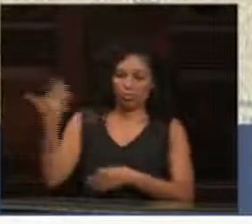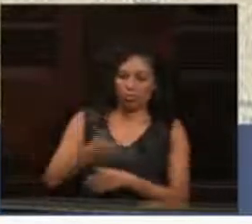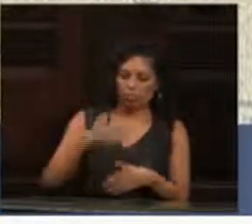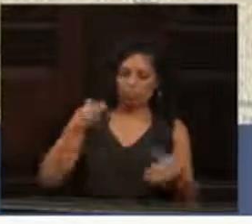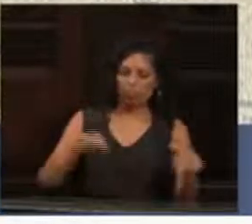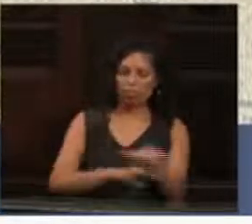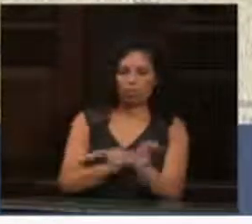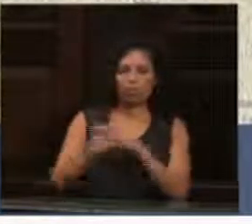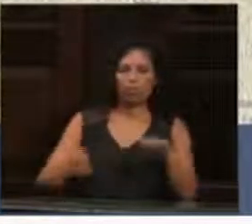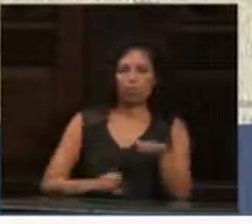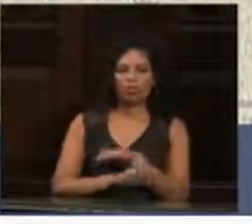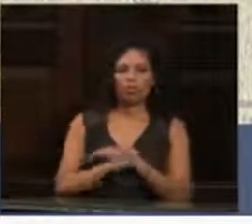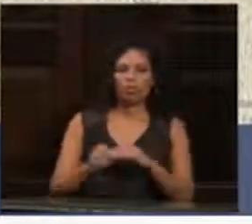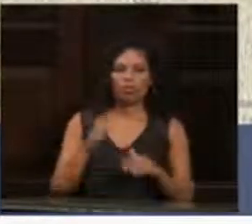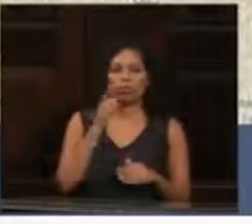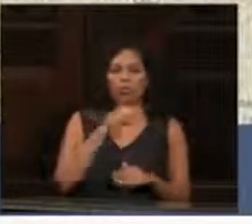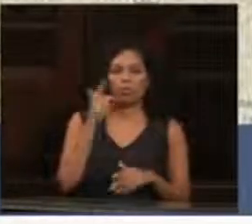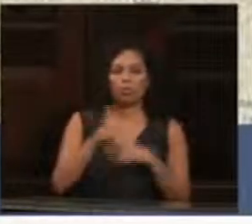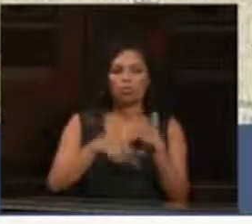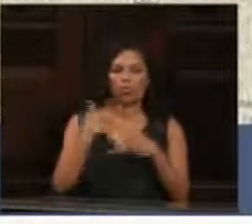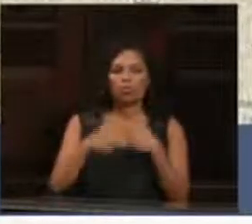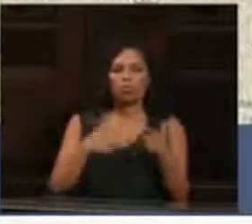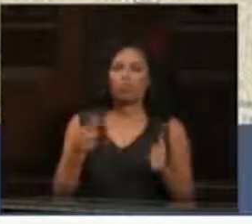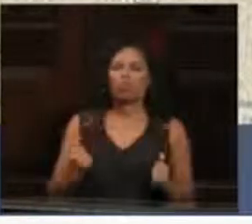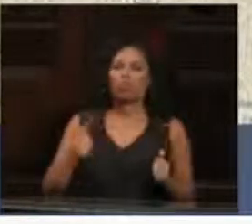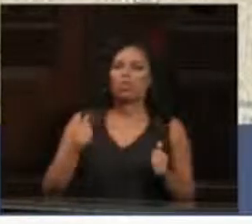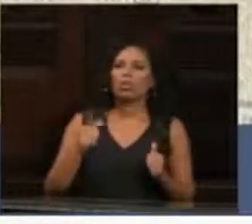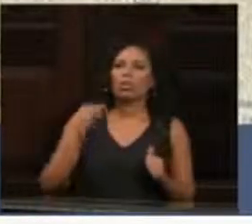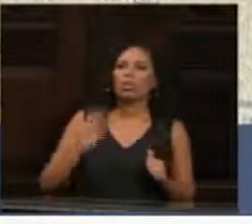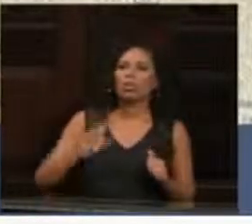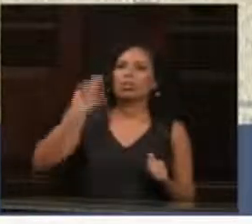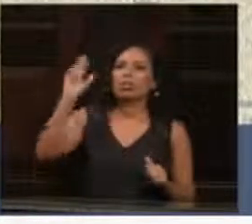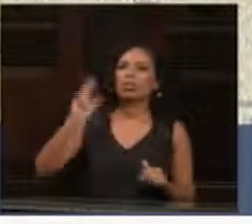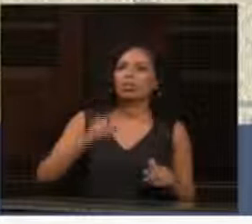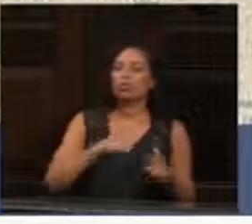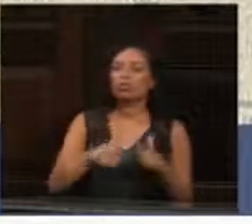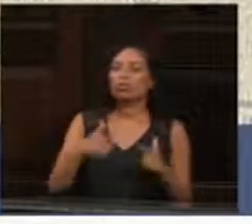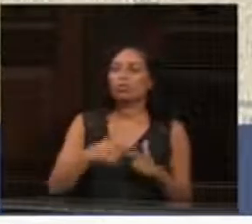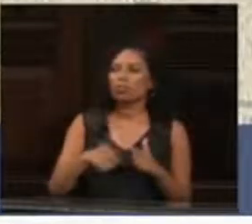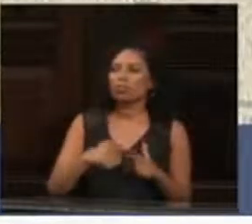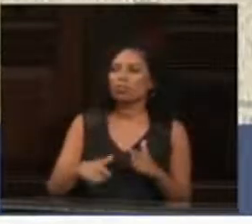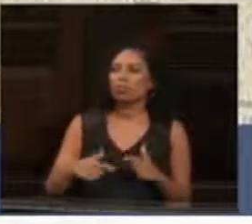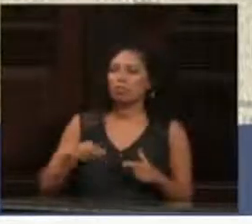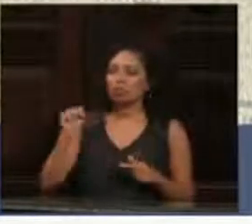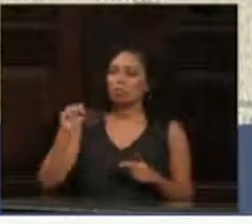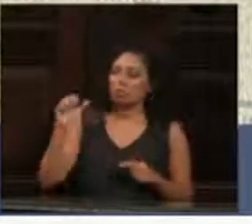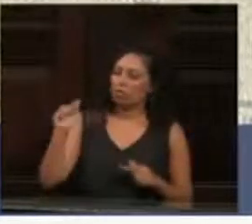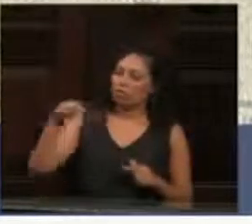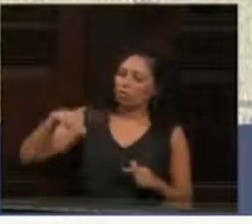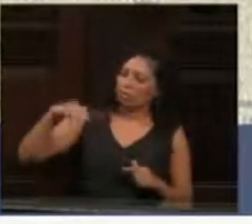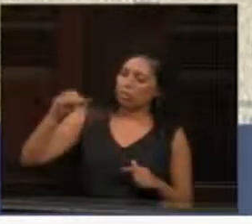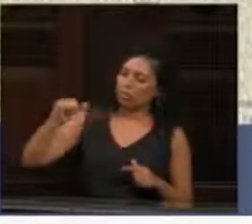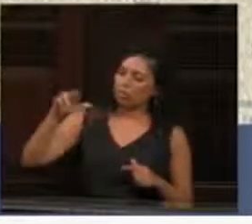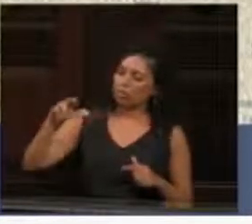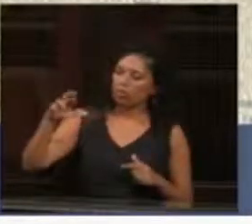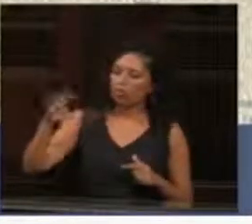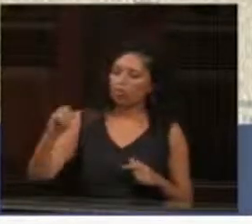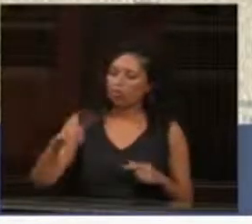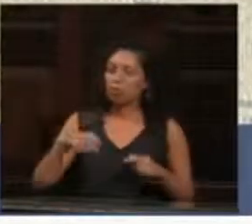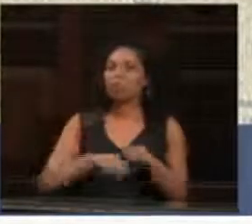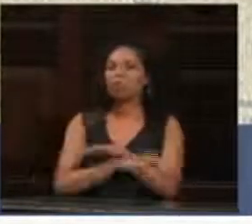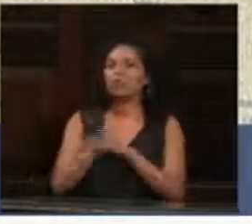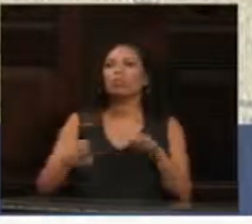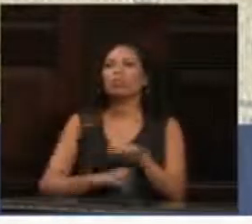explicar o seu real envolvimento ou responsabilidade nos problemas que a Samarco causou em todo o país, no